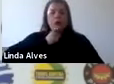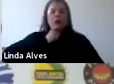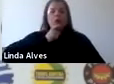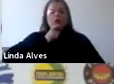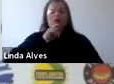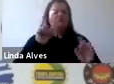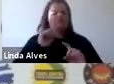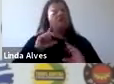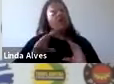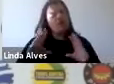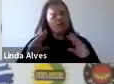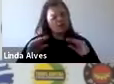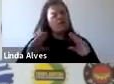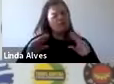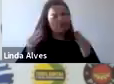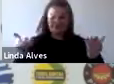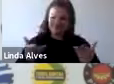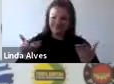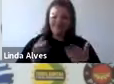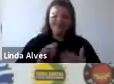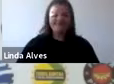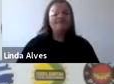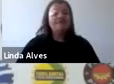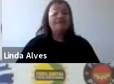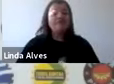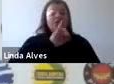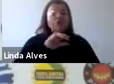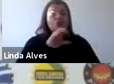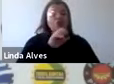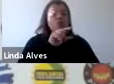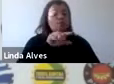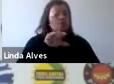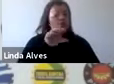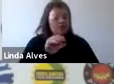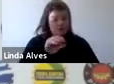confortável. João, mas estamos preocupados